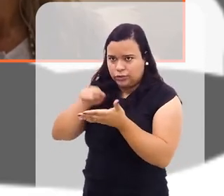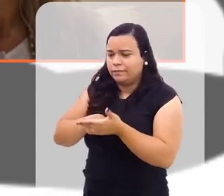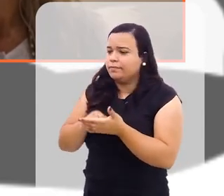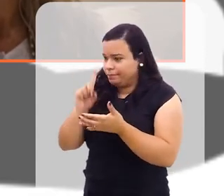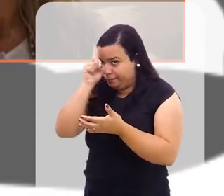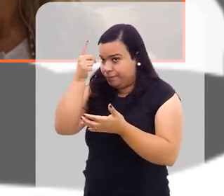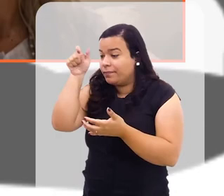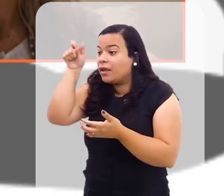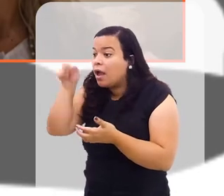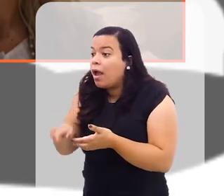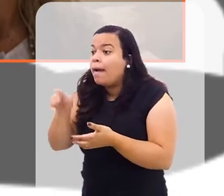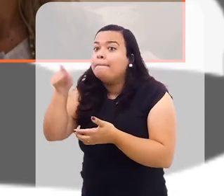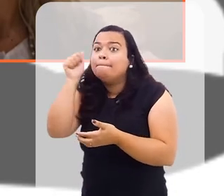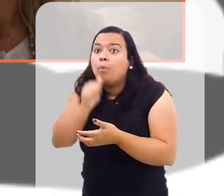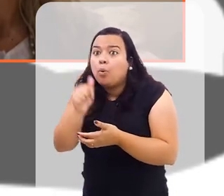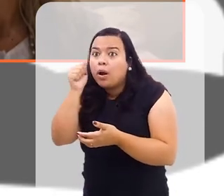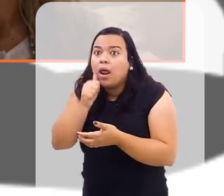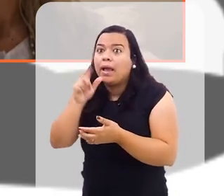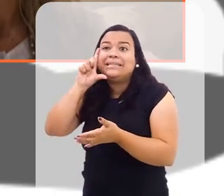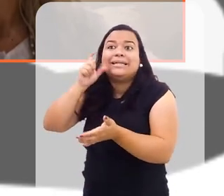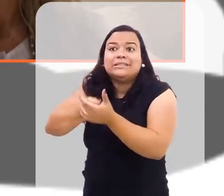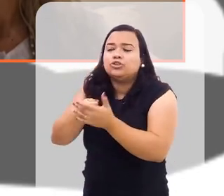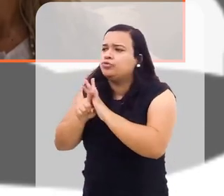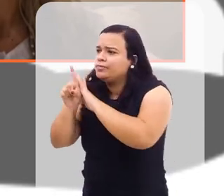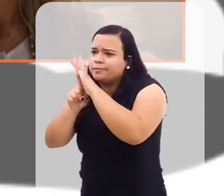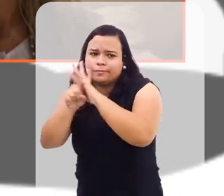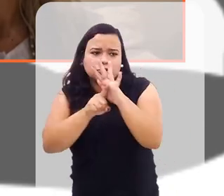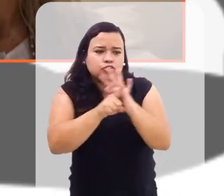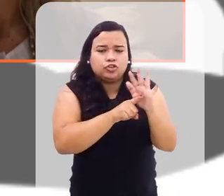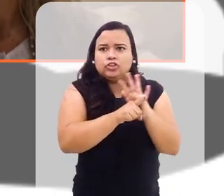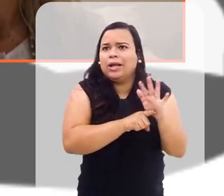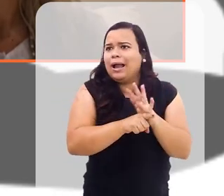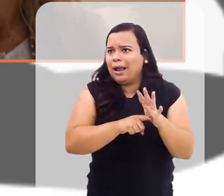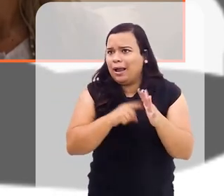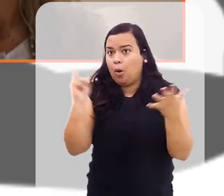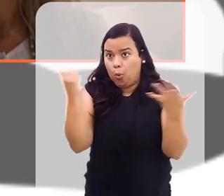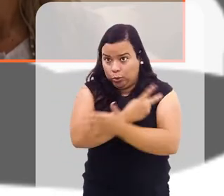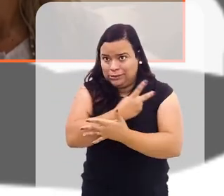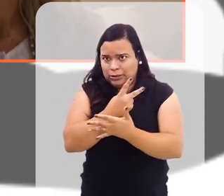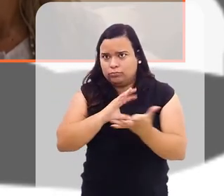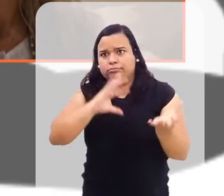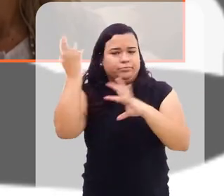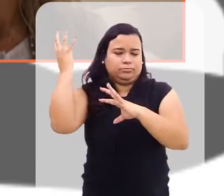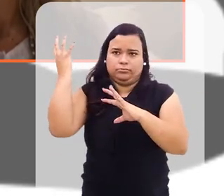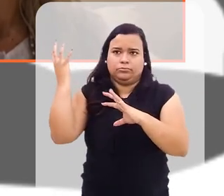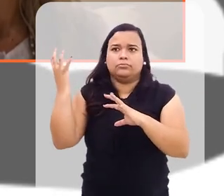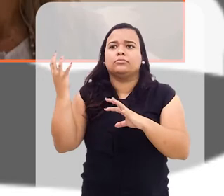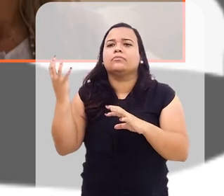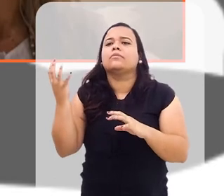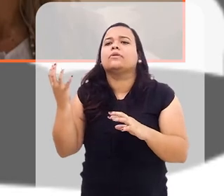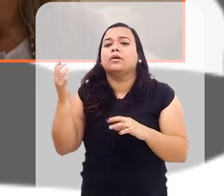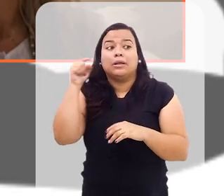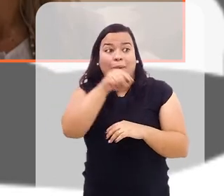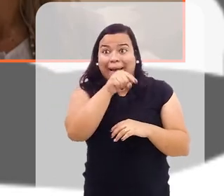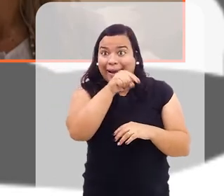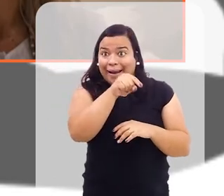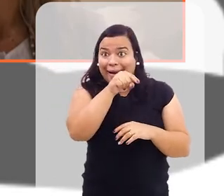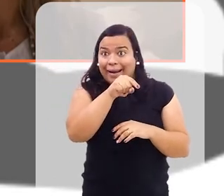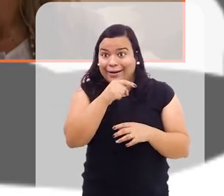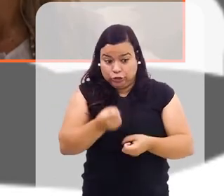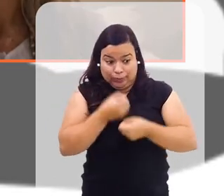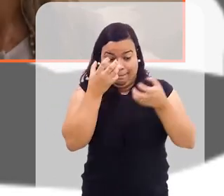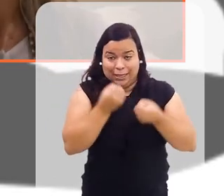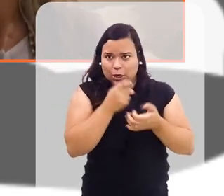né? A protagonista foi inspirada numa história que eu escutei há mais de 20 anos